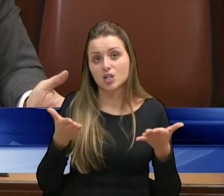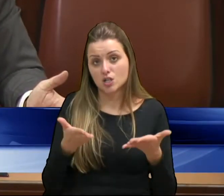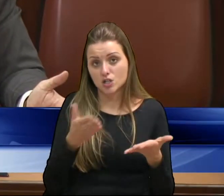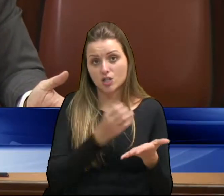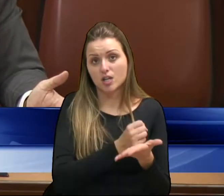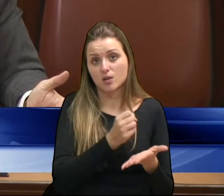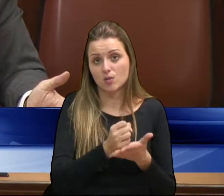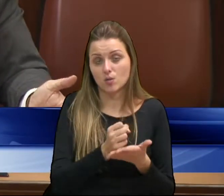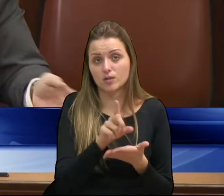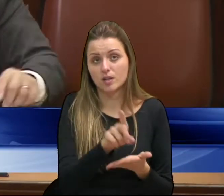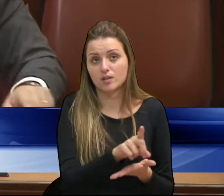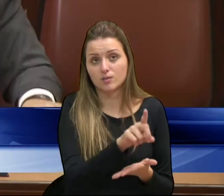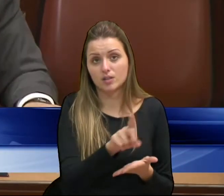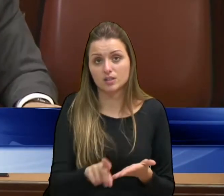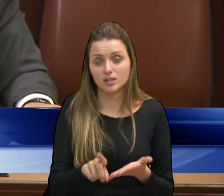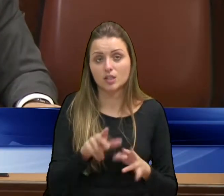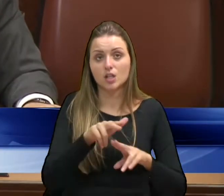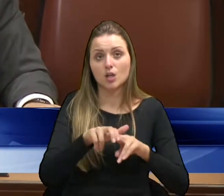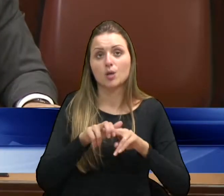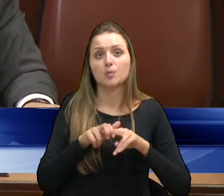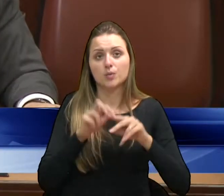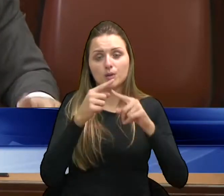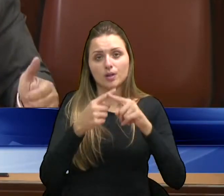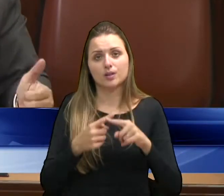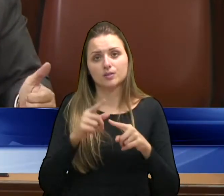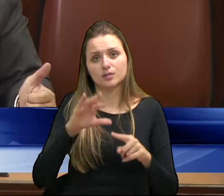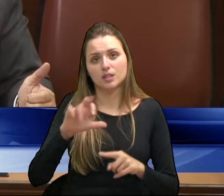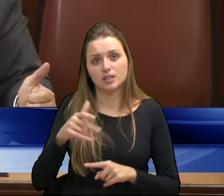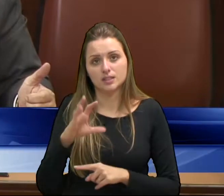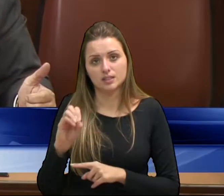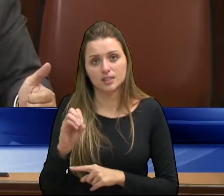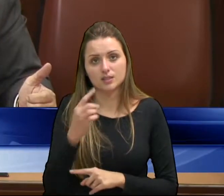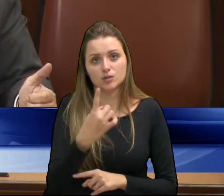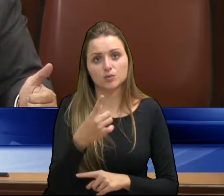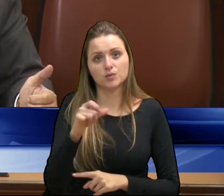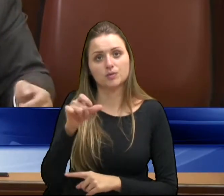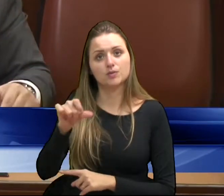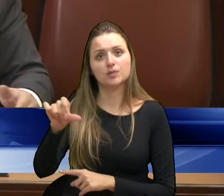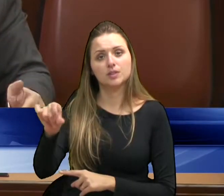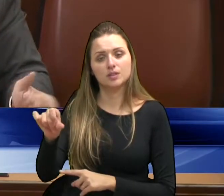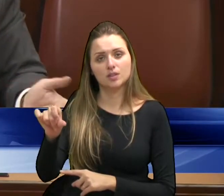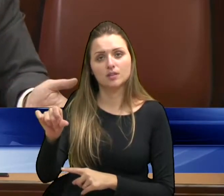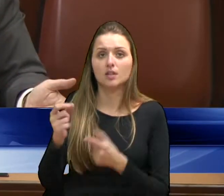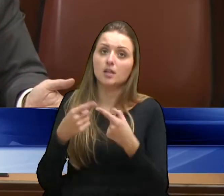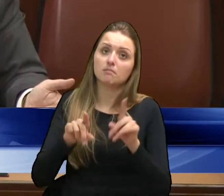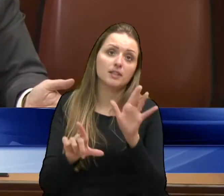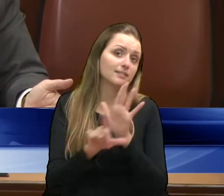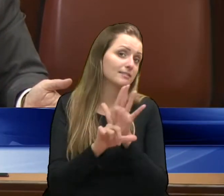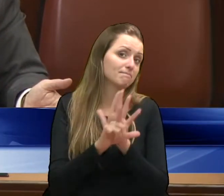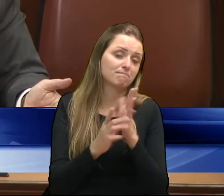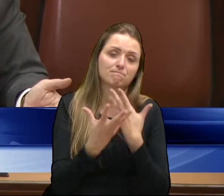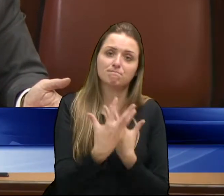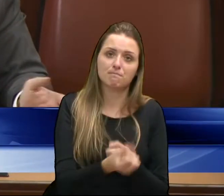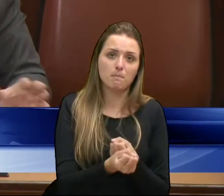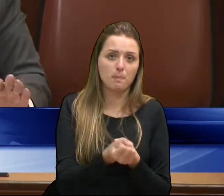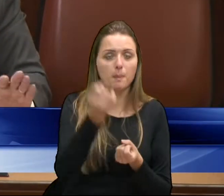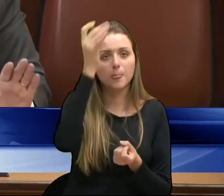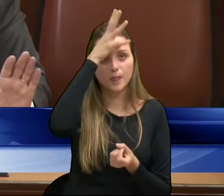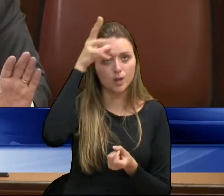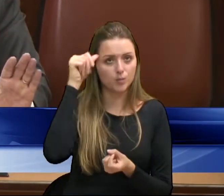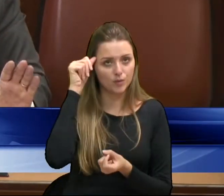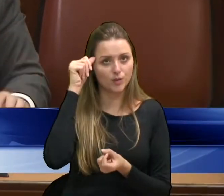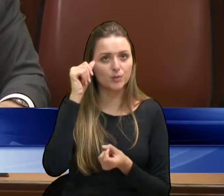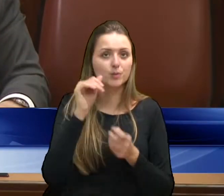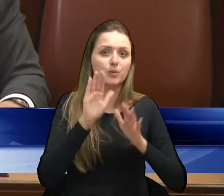é nulo, em decorrência da nulidade da licitação de 99, mas a lei permitindo, o município, inclusive,